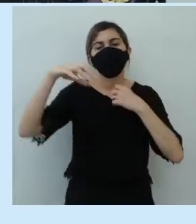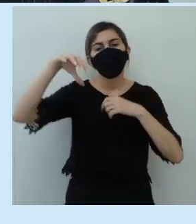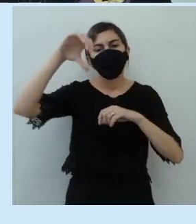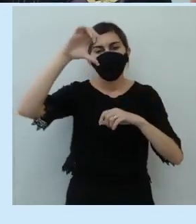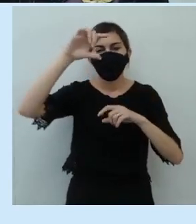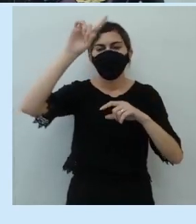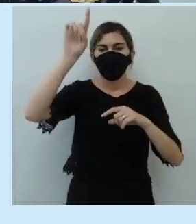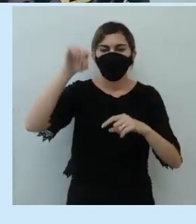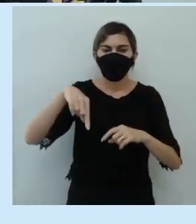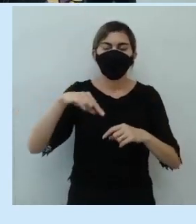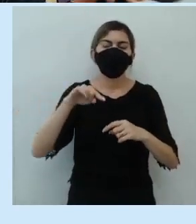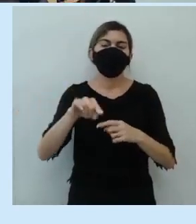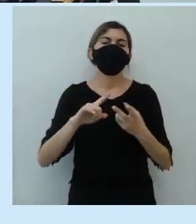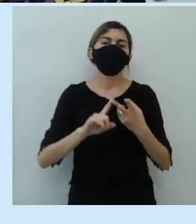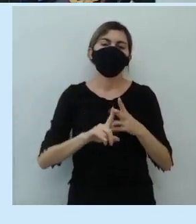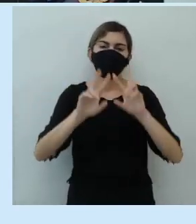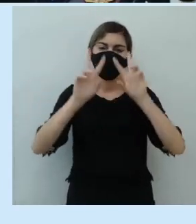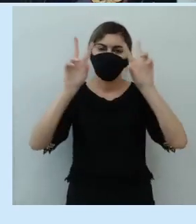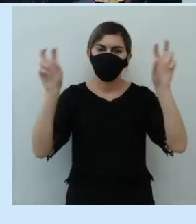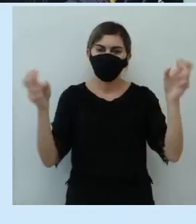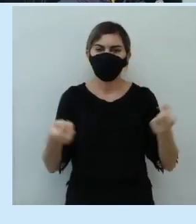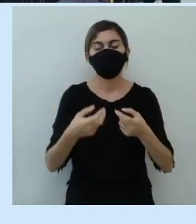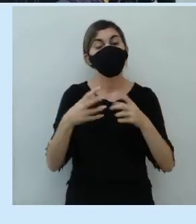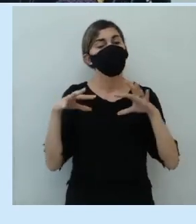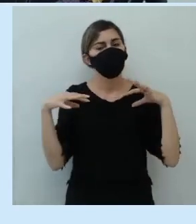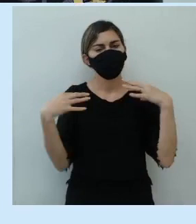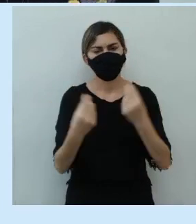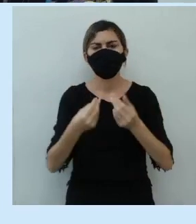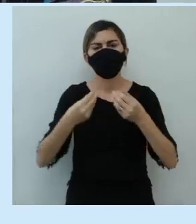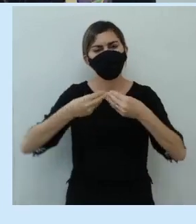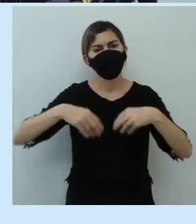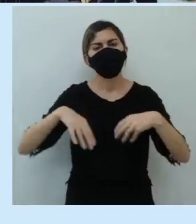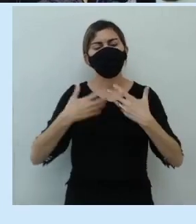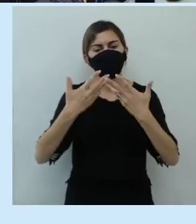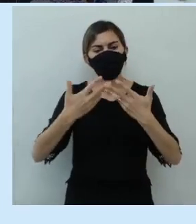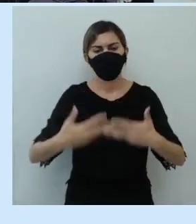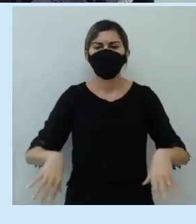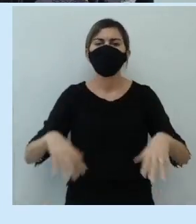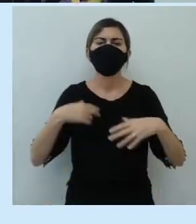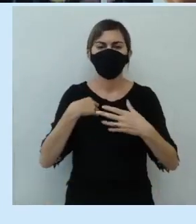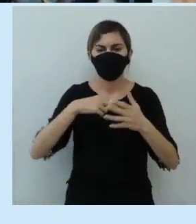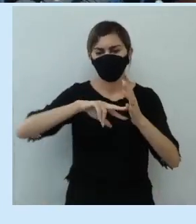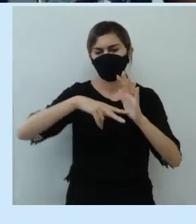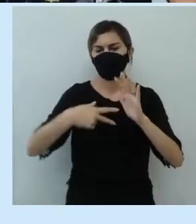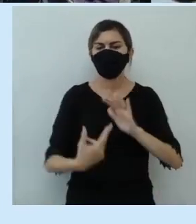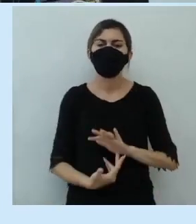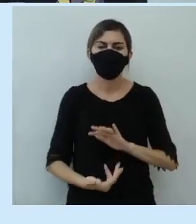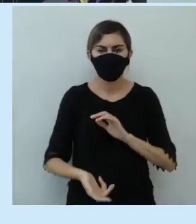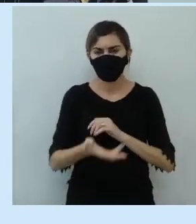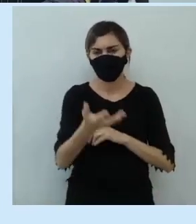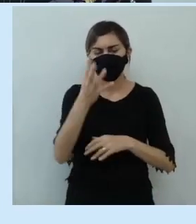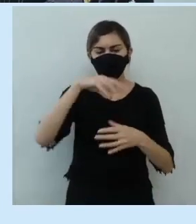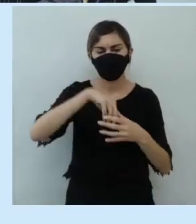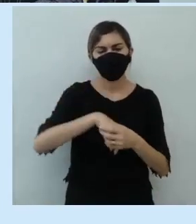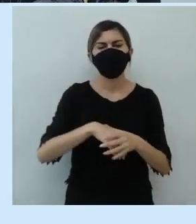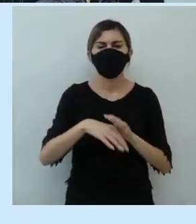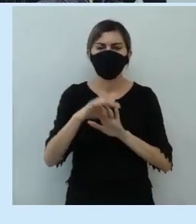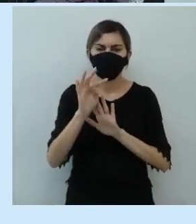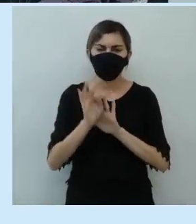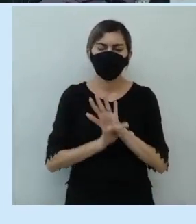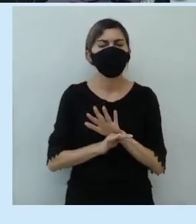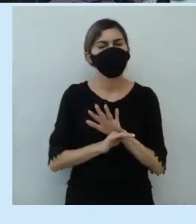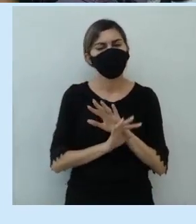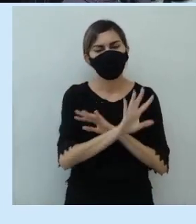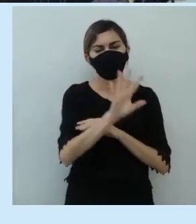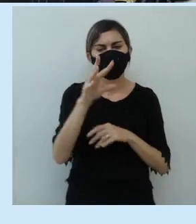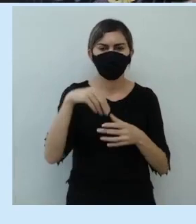a reticência, as aspas, tudo provoca um sentido, tudo é um efeito de sentido dentro de um texto. Né? E